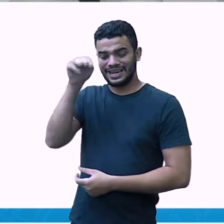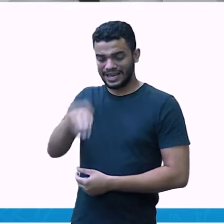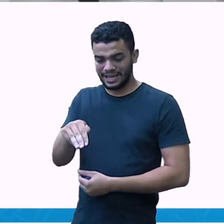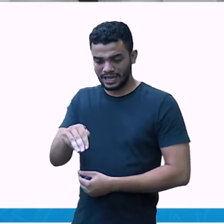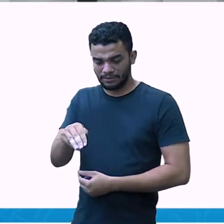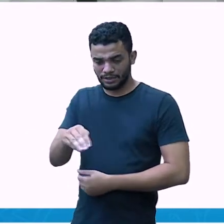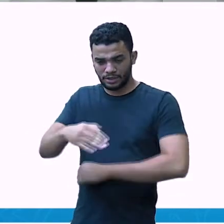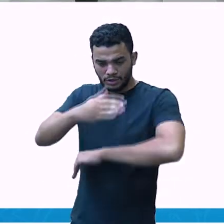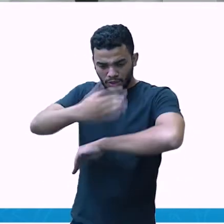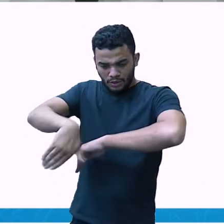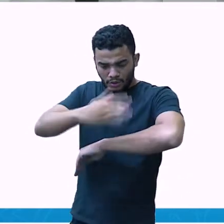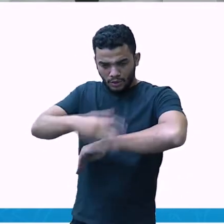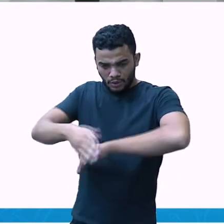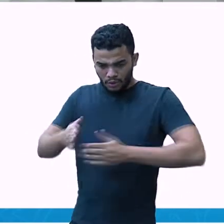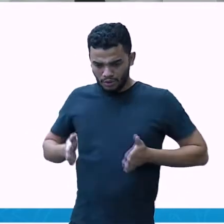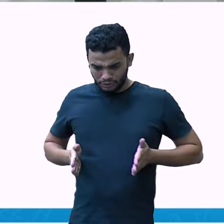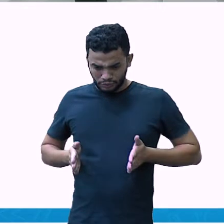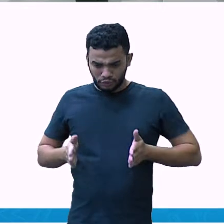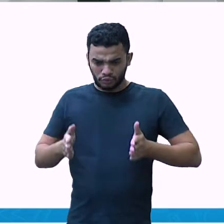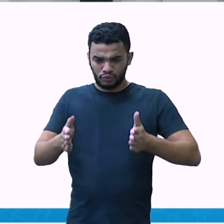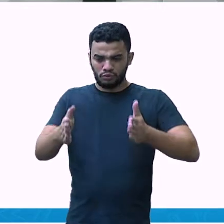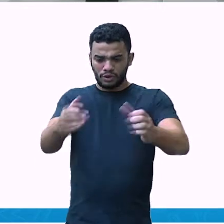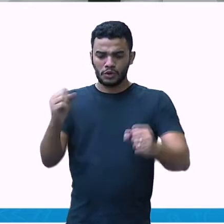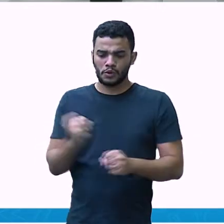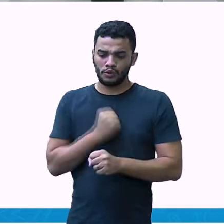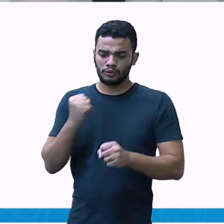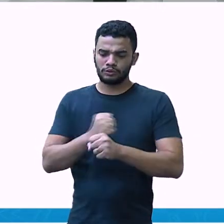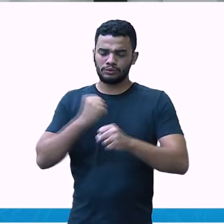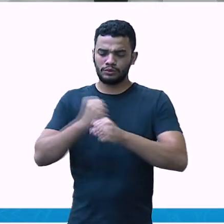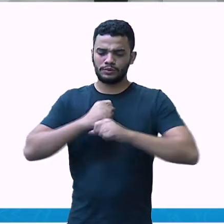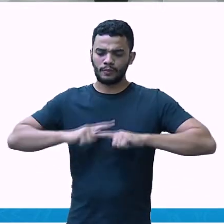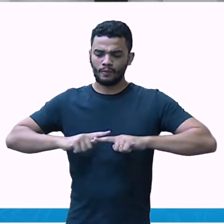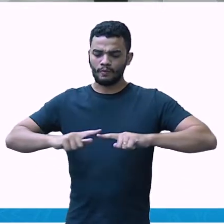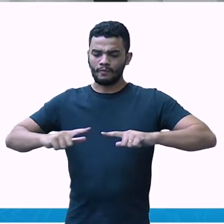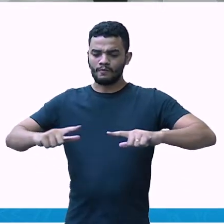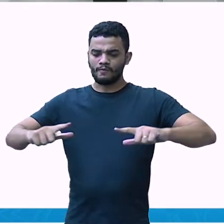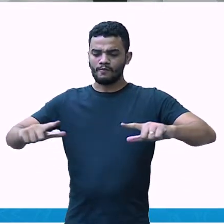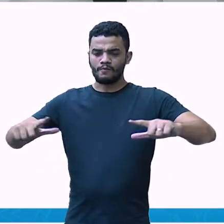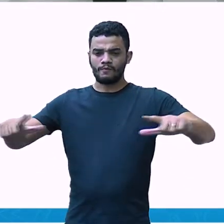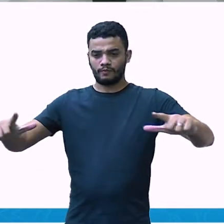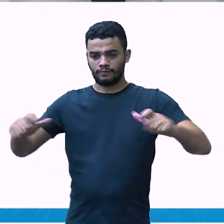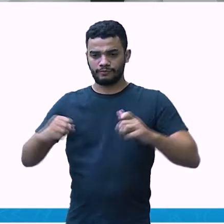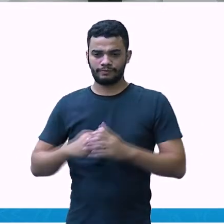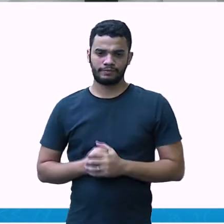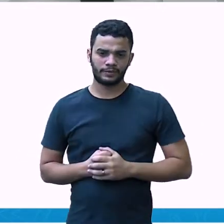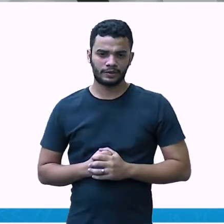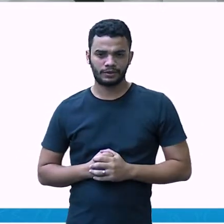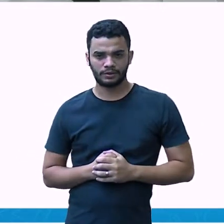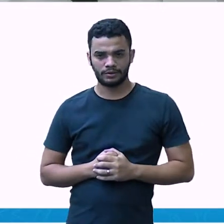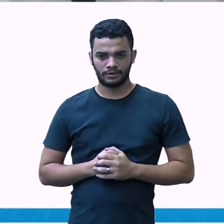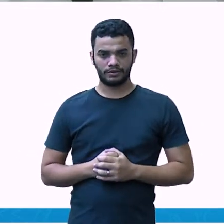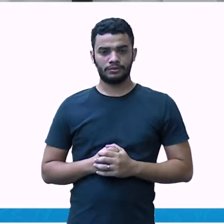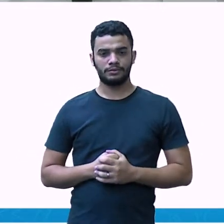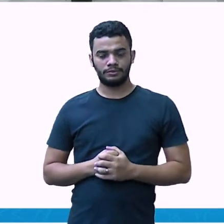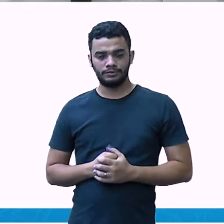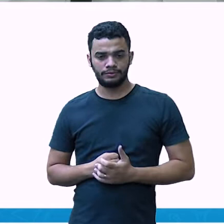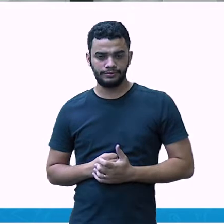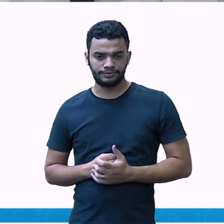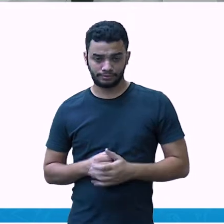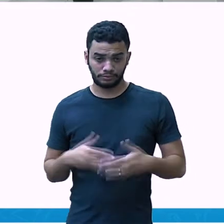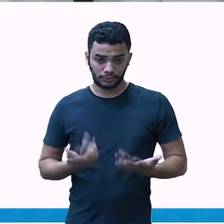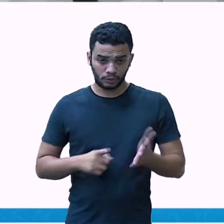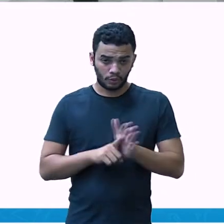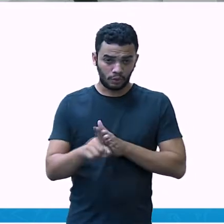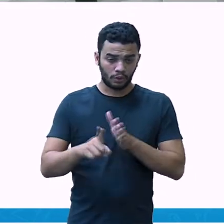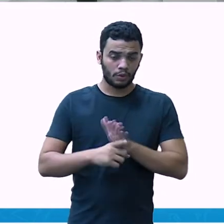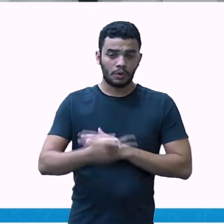em quilômetros para cada 1.000 quilômetros quadrados. E a pergunta seria o seguinte,